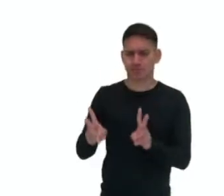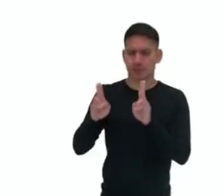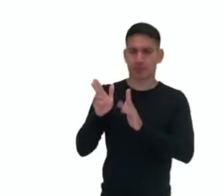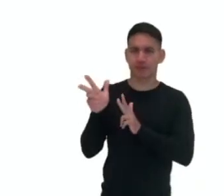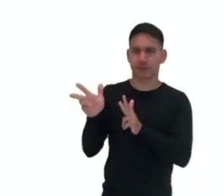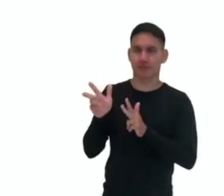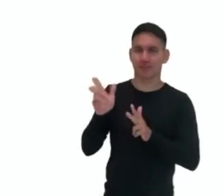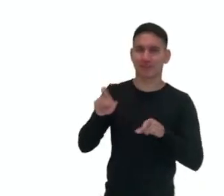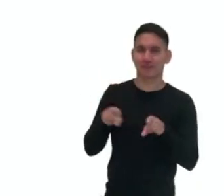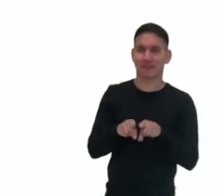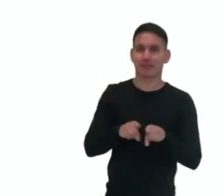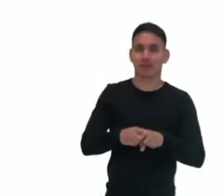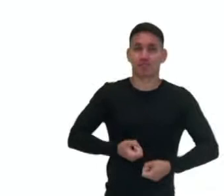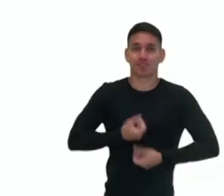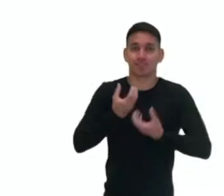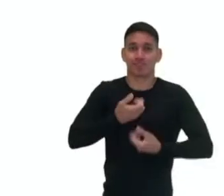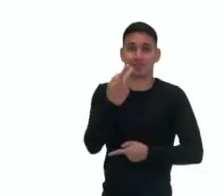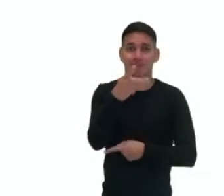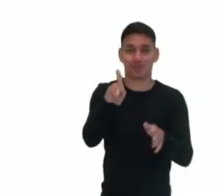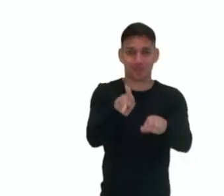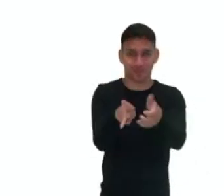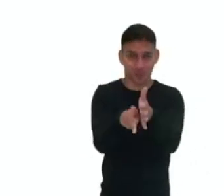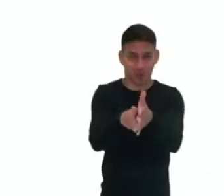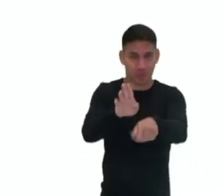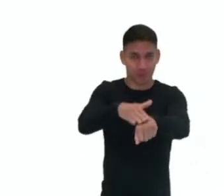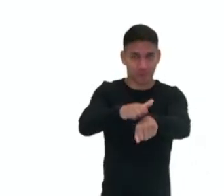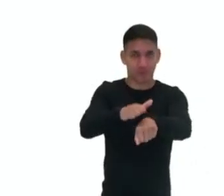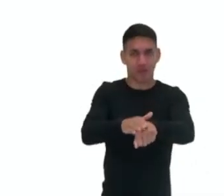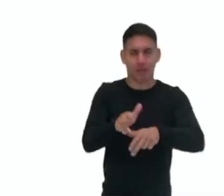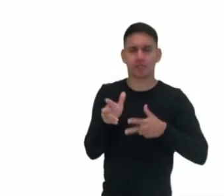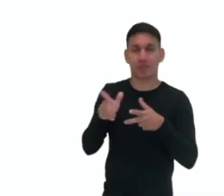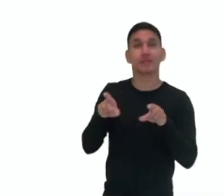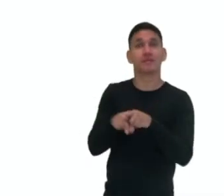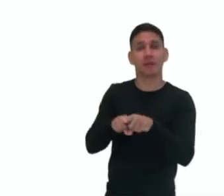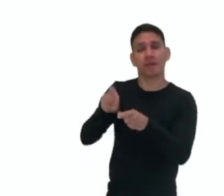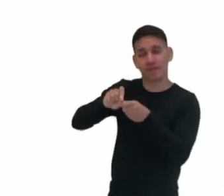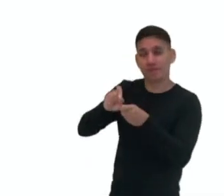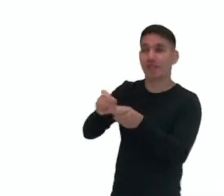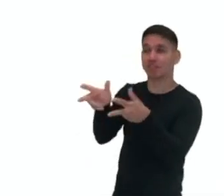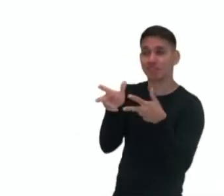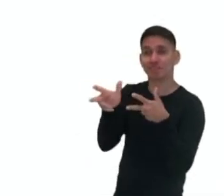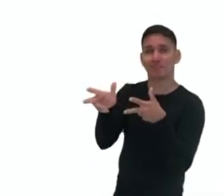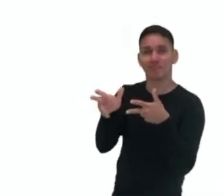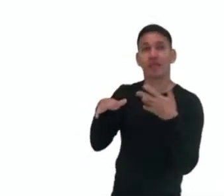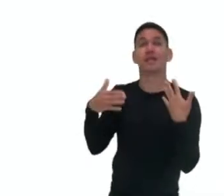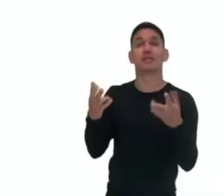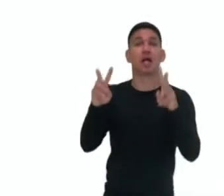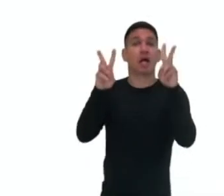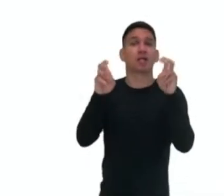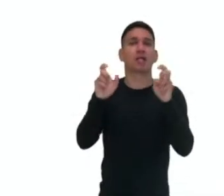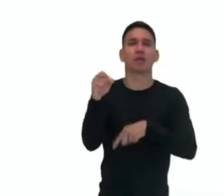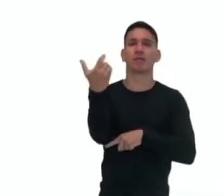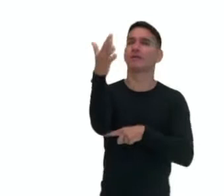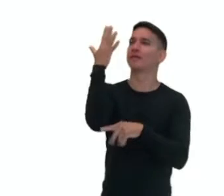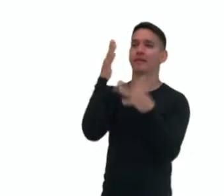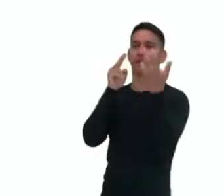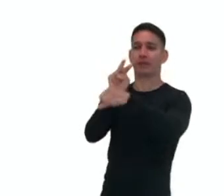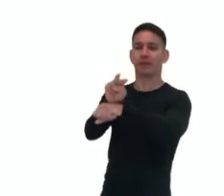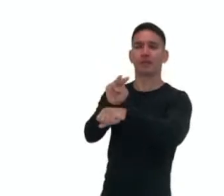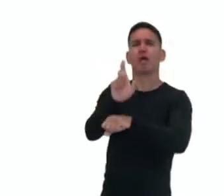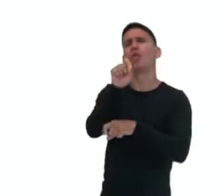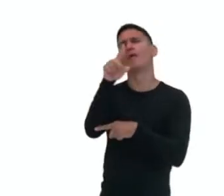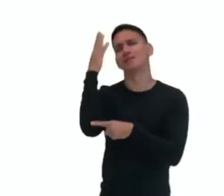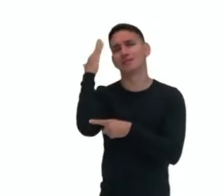a capacidade argumentativa e também produzir uma entrevista. O tema é meio ambiente. O que